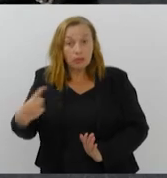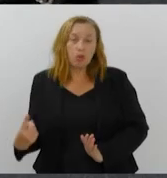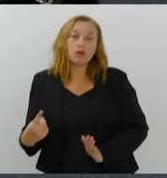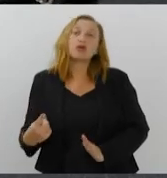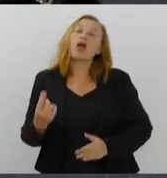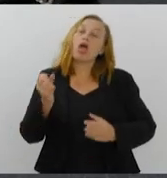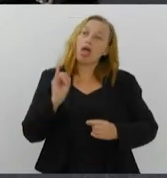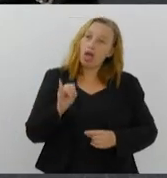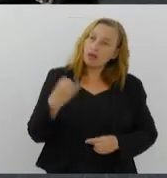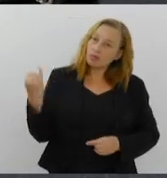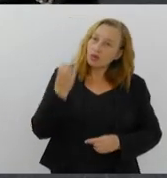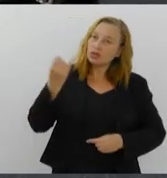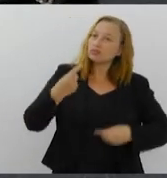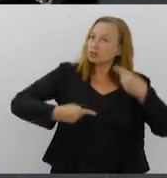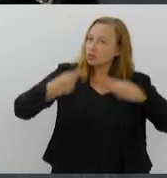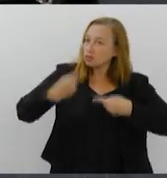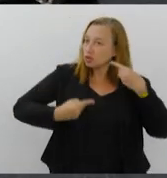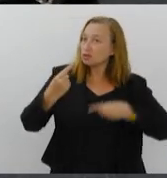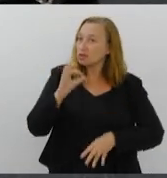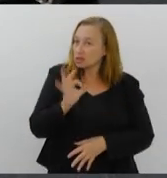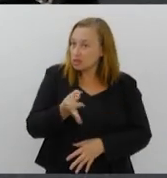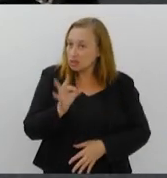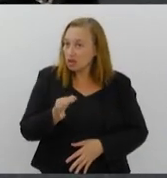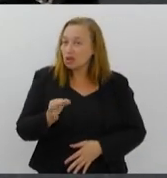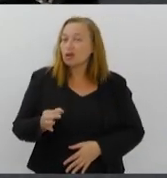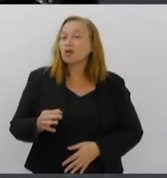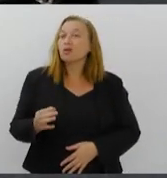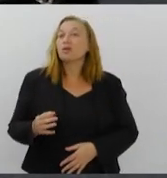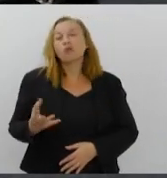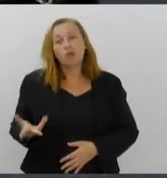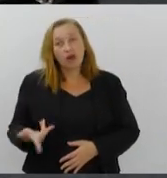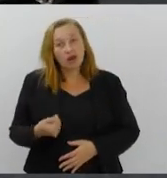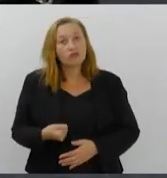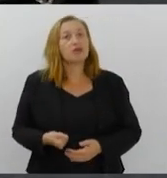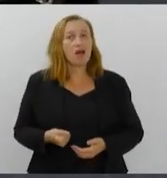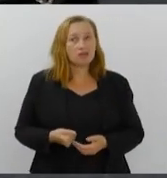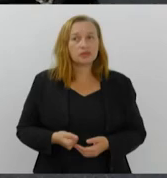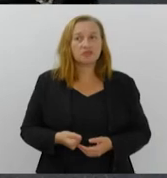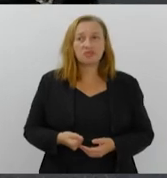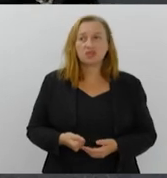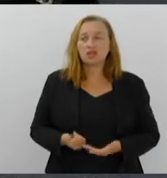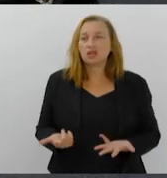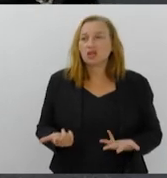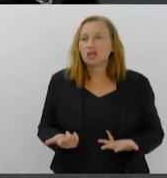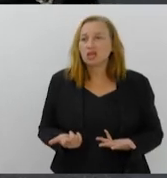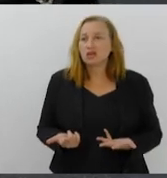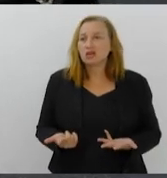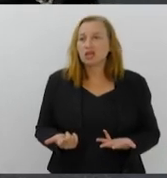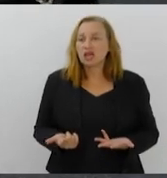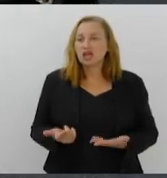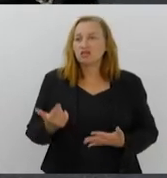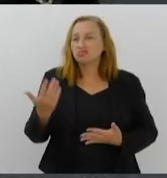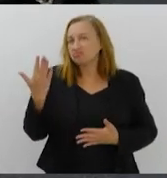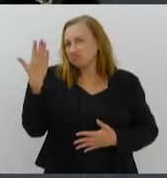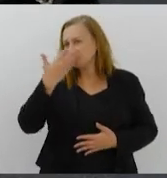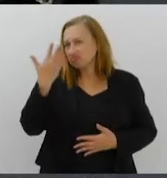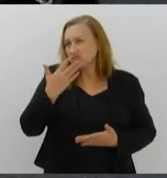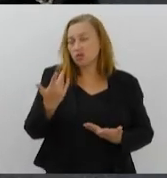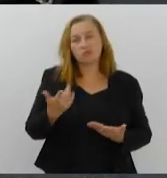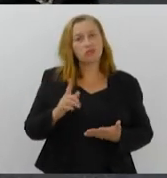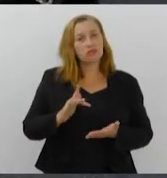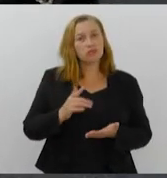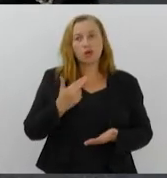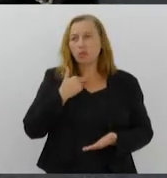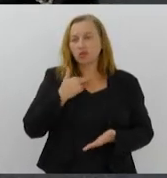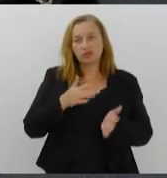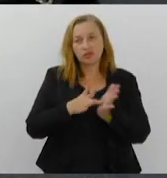esse debate de maneira concreta e qualificada, sem uma lógica de inviabilização do que é o